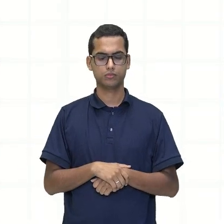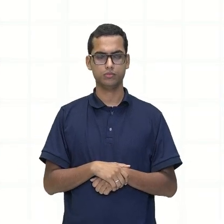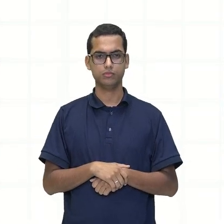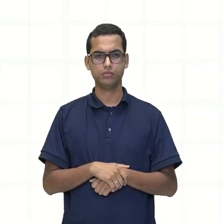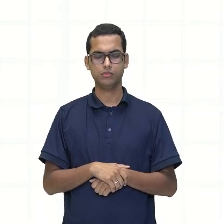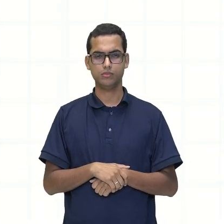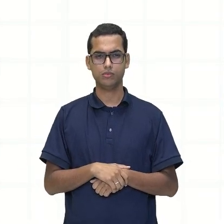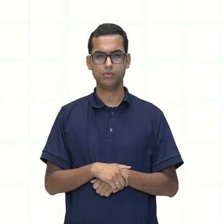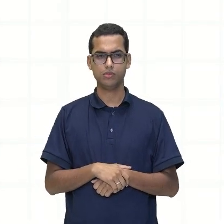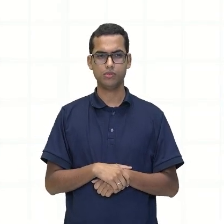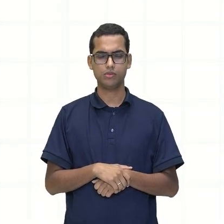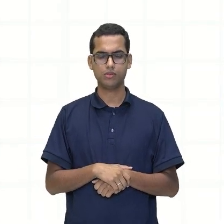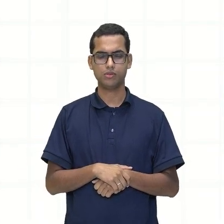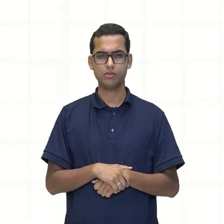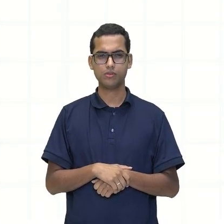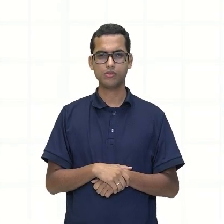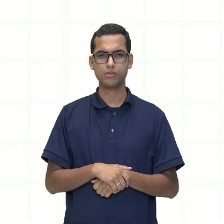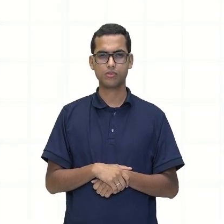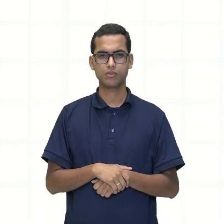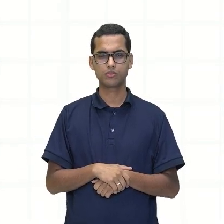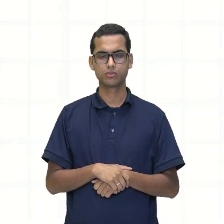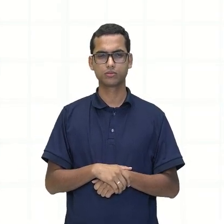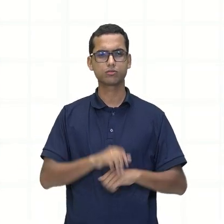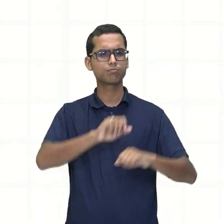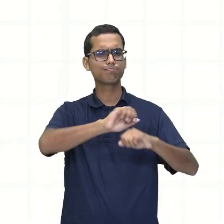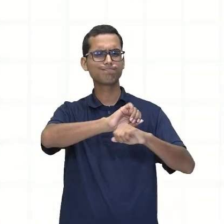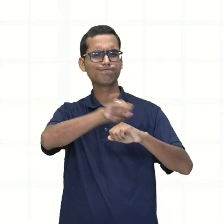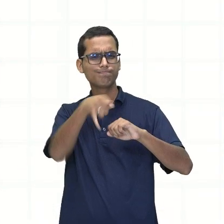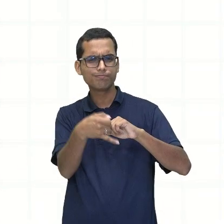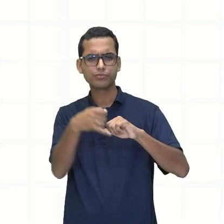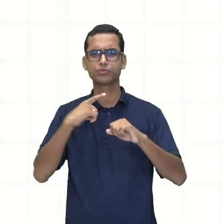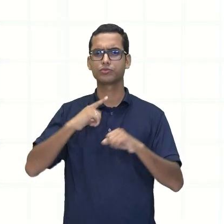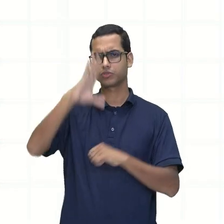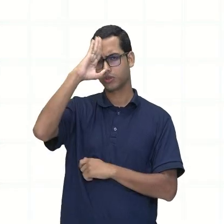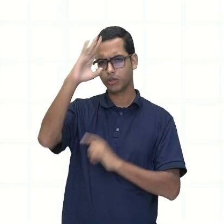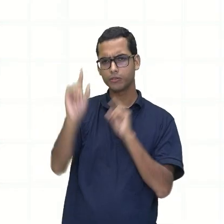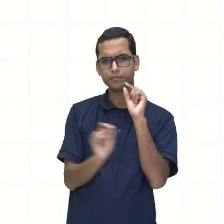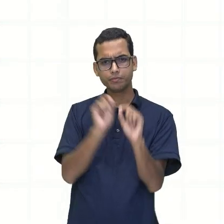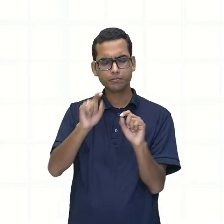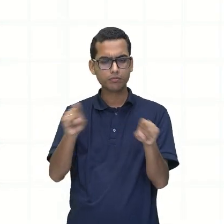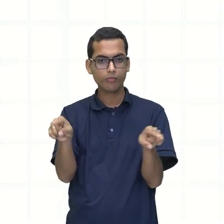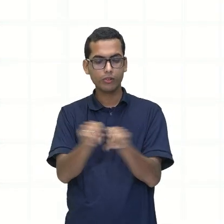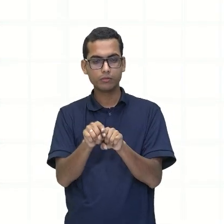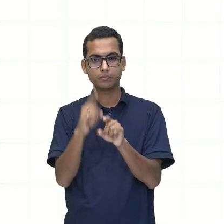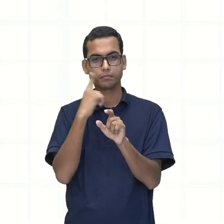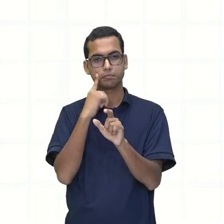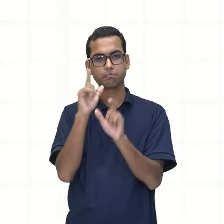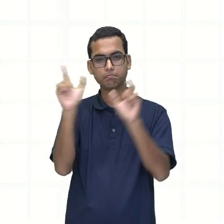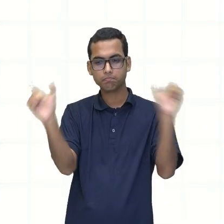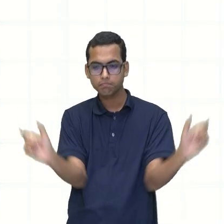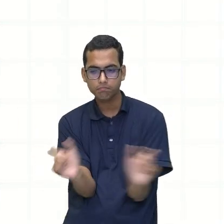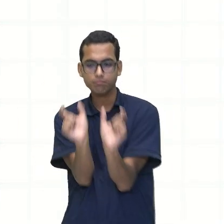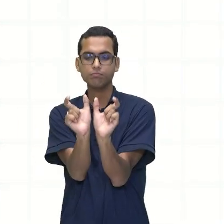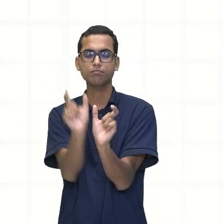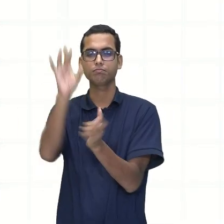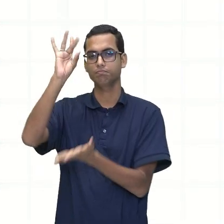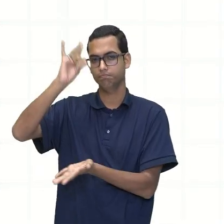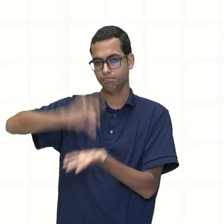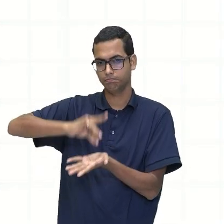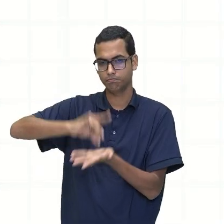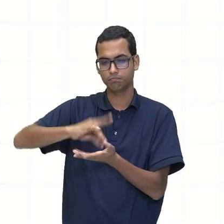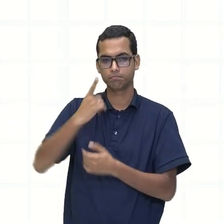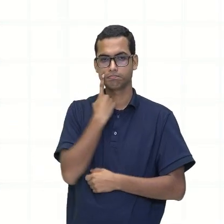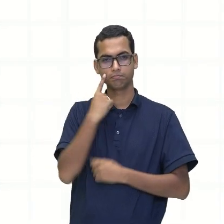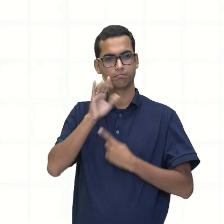Então, a função do adjetivo é acompanhar o nosso substantivo, tá? Vai estar